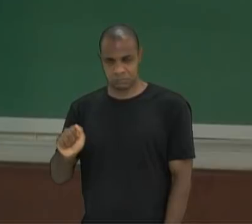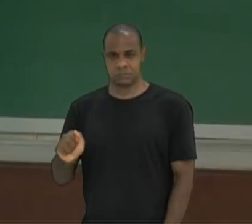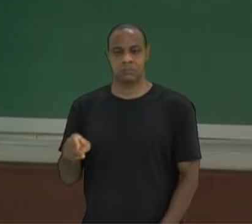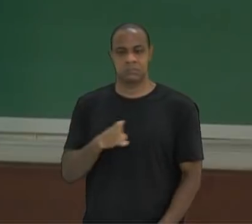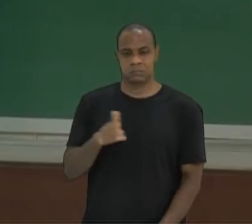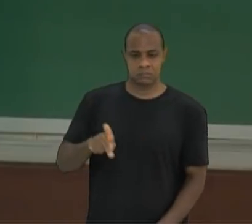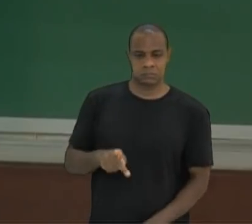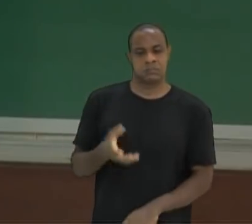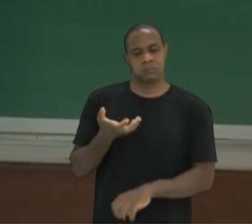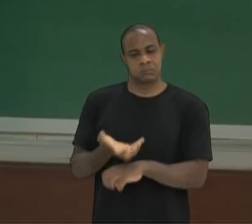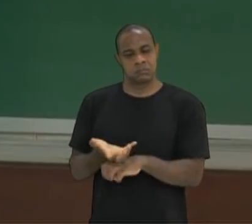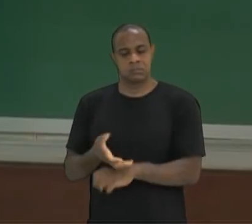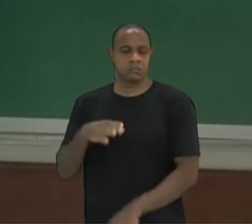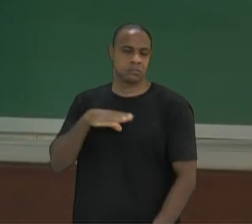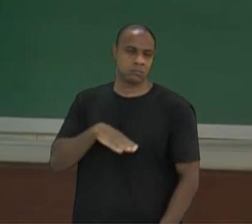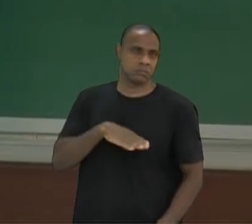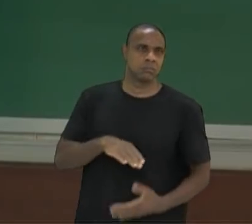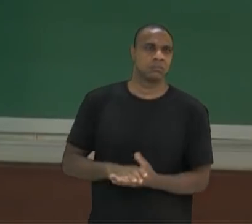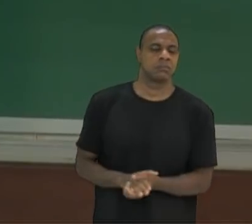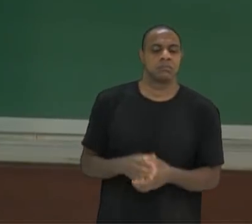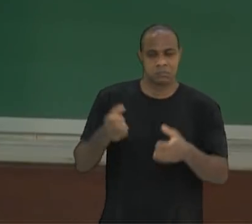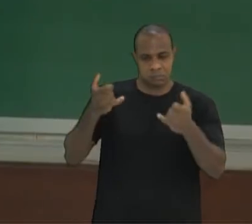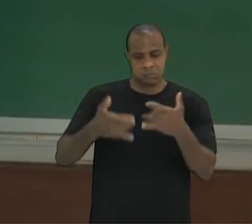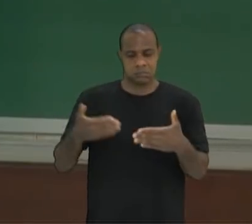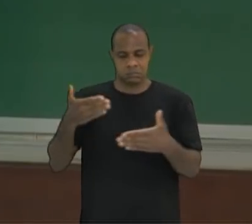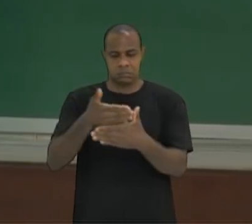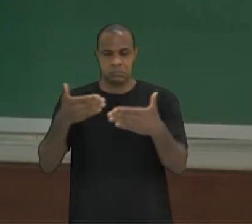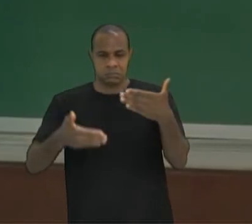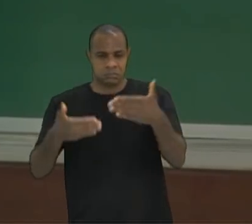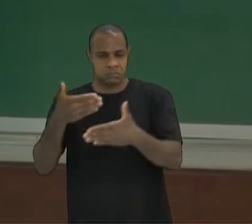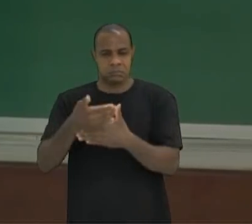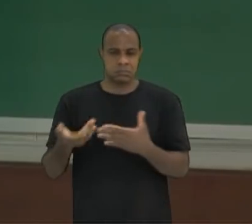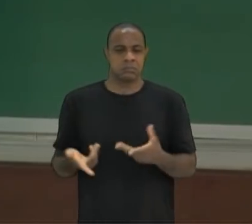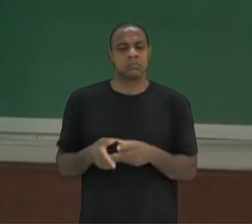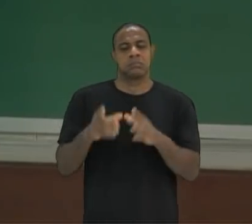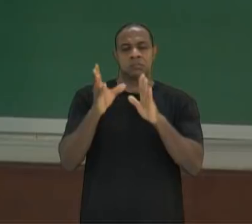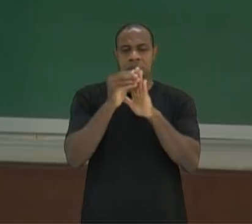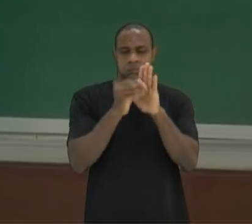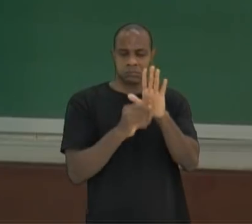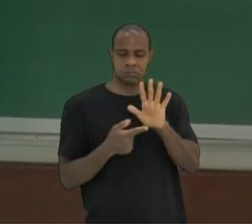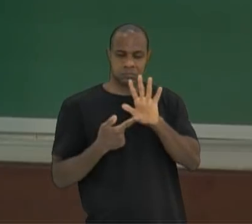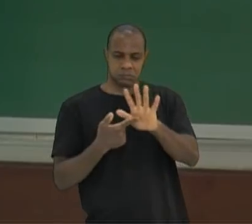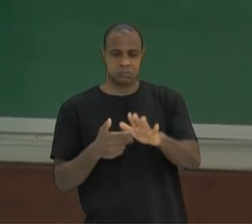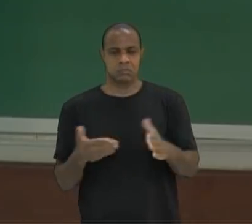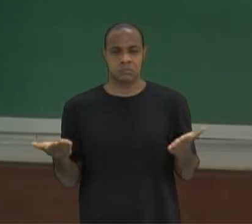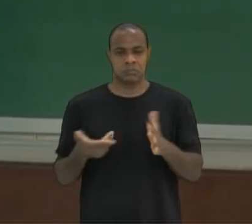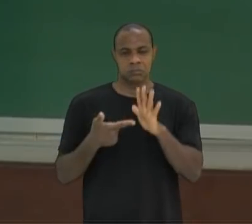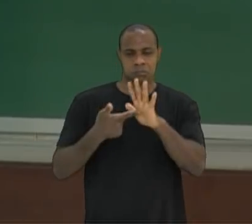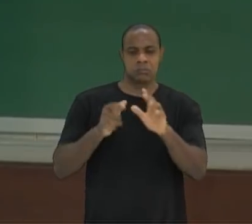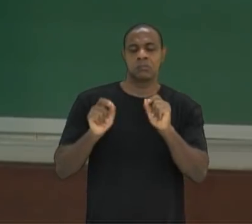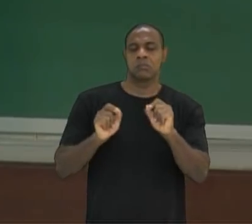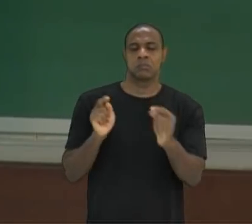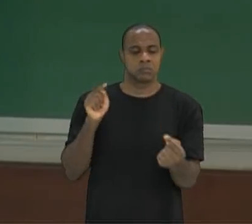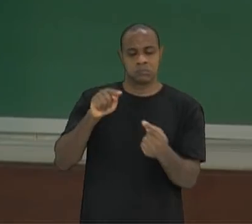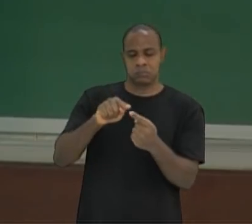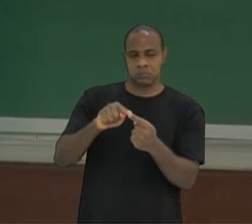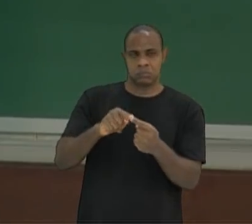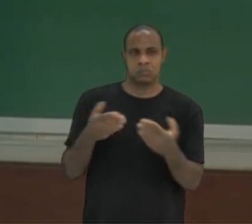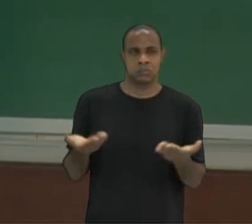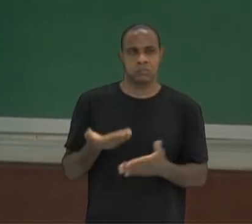slides para fomentar a discussão da aula de hoje e vamos ver aqui quais são os nossos objetivos